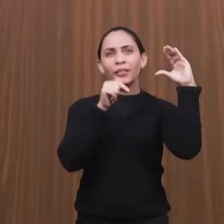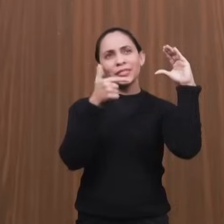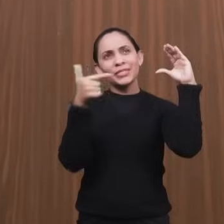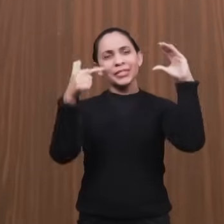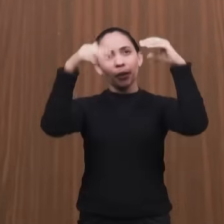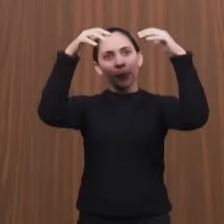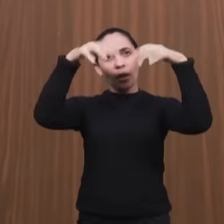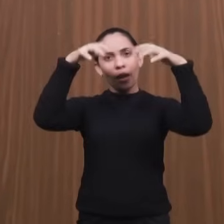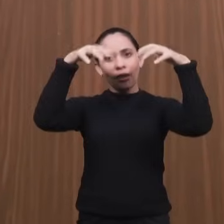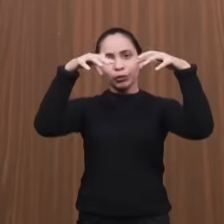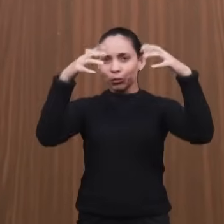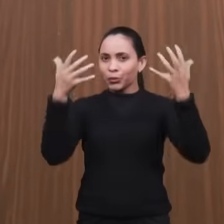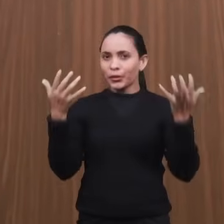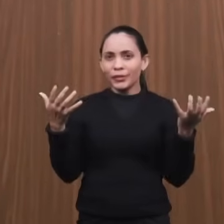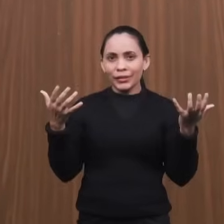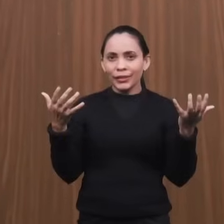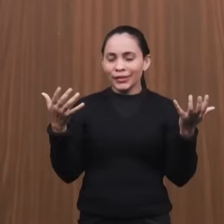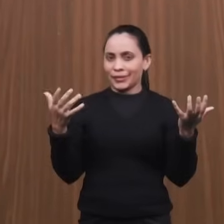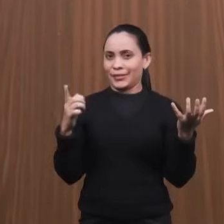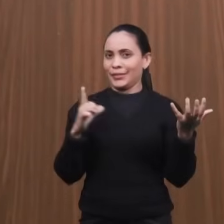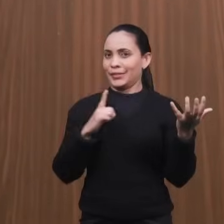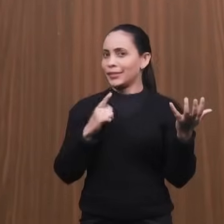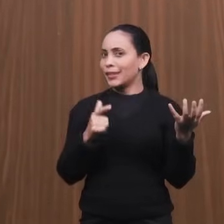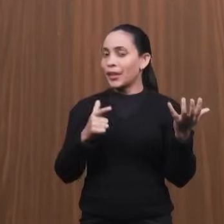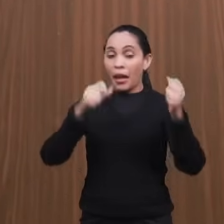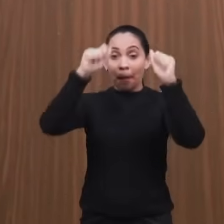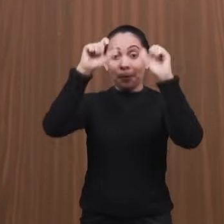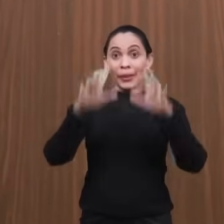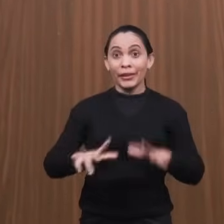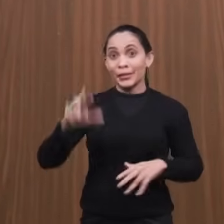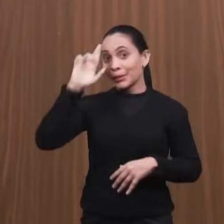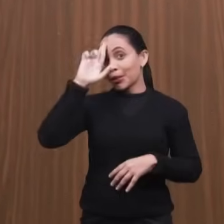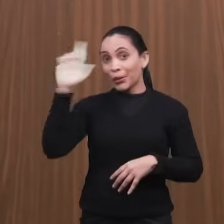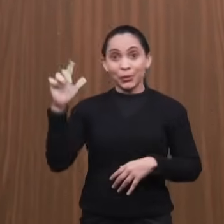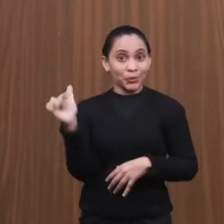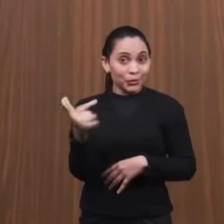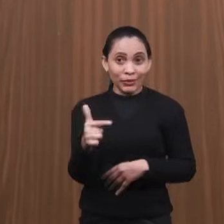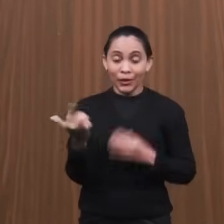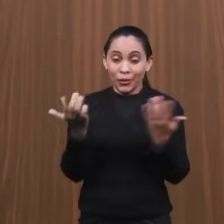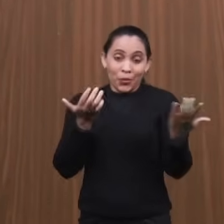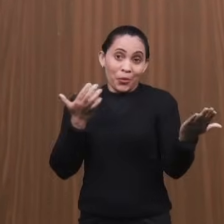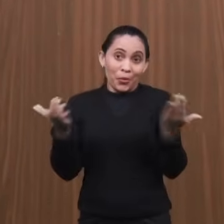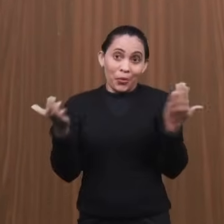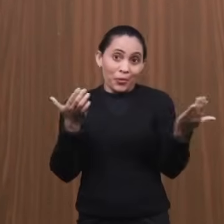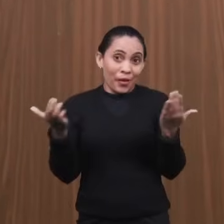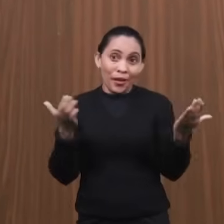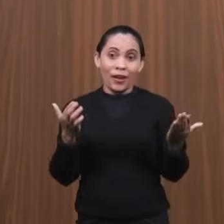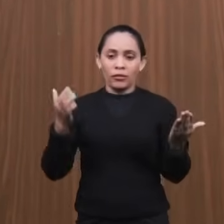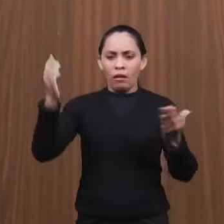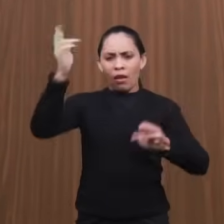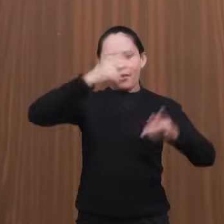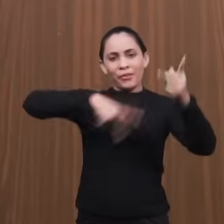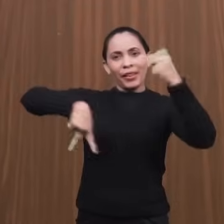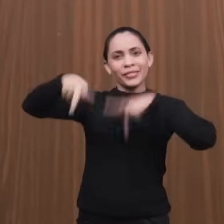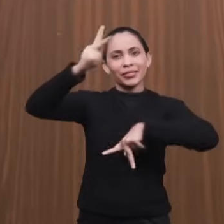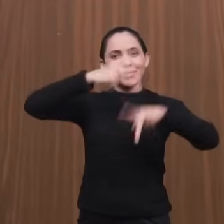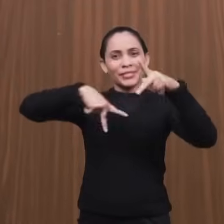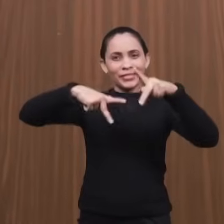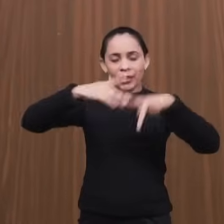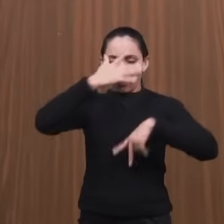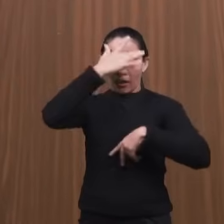trazer. Levadas pelo vento, são instáveis no caráter, cada hora são atraídos por alguma novidade, por alguma